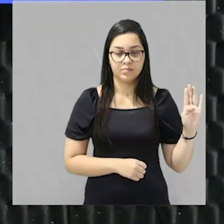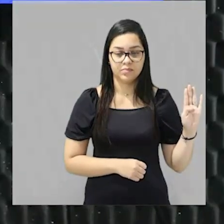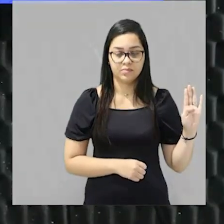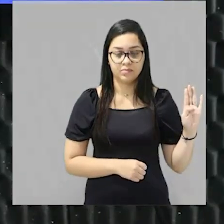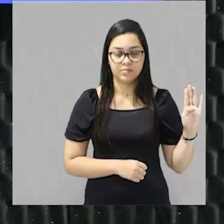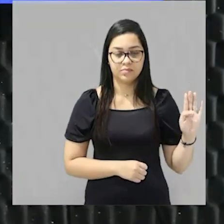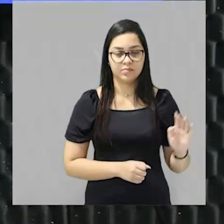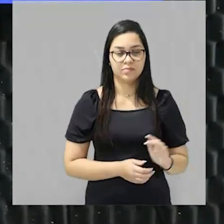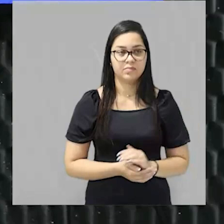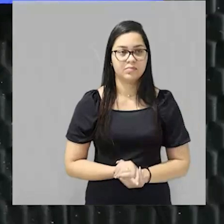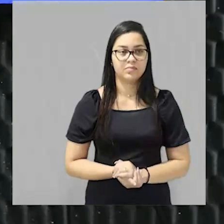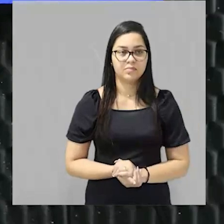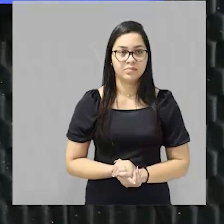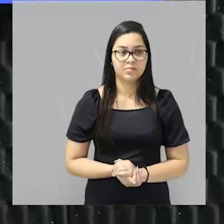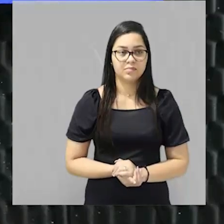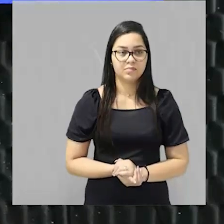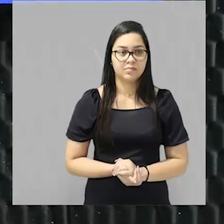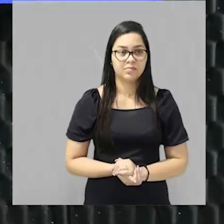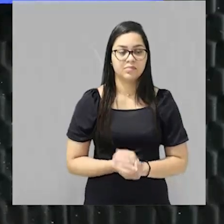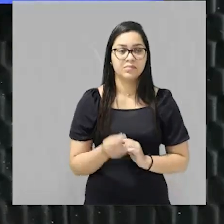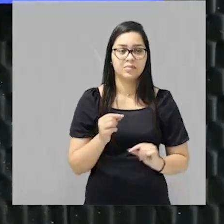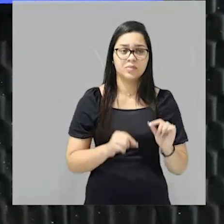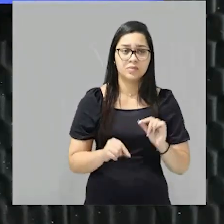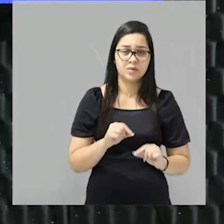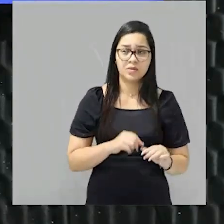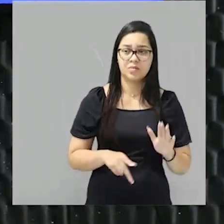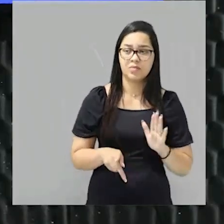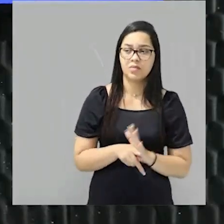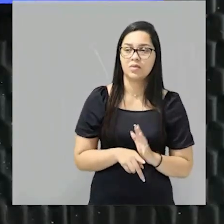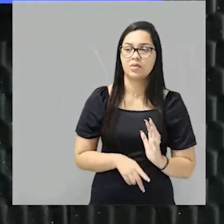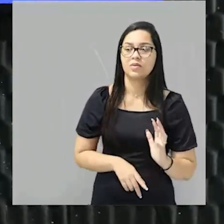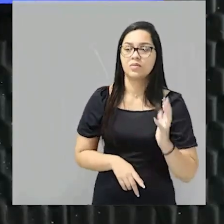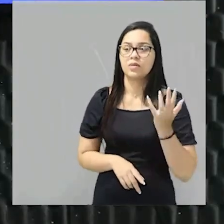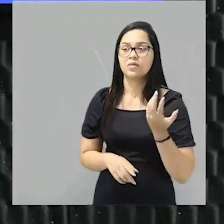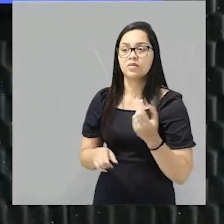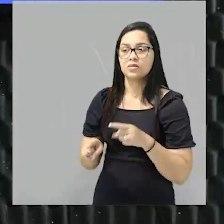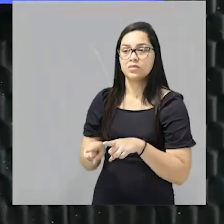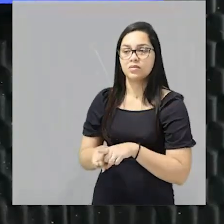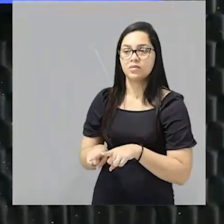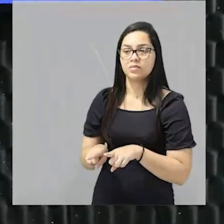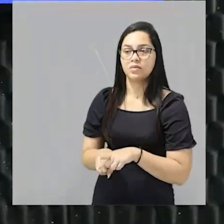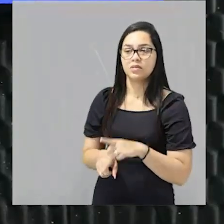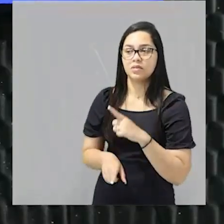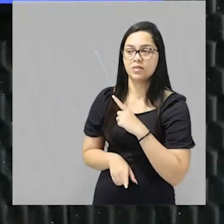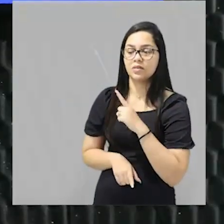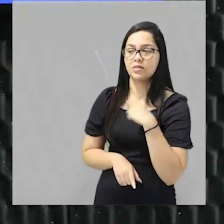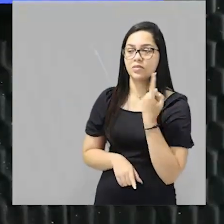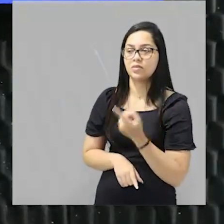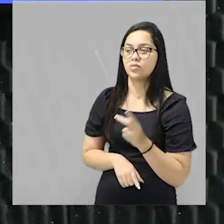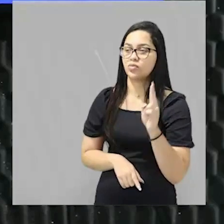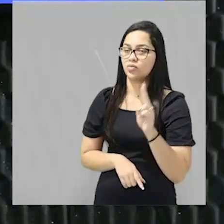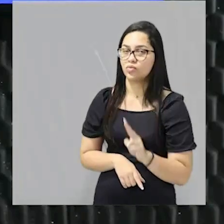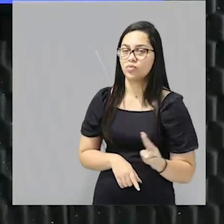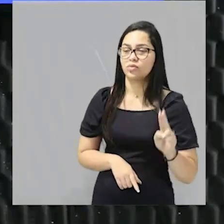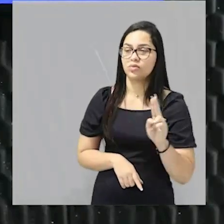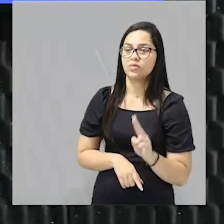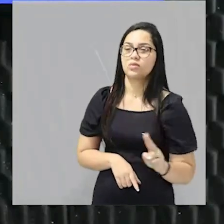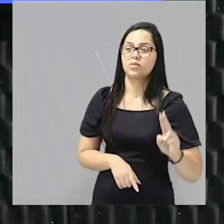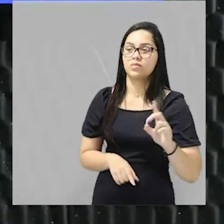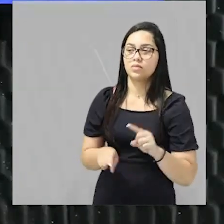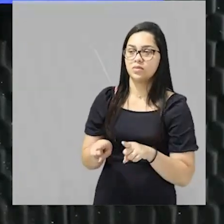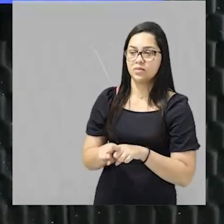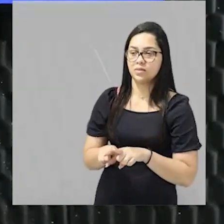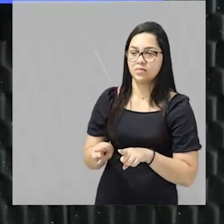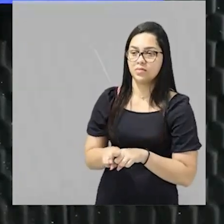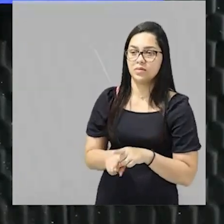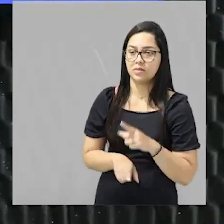conceito de calor e de temperatura. Do ponto de vista científico, que situação prática mostra a limitação dos conceitos